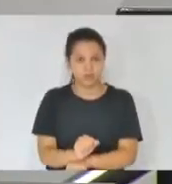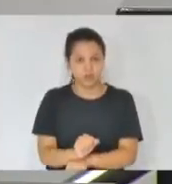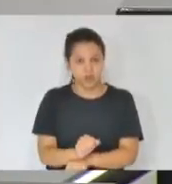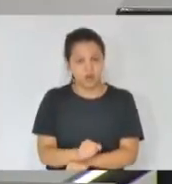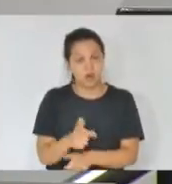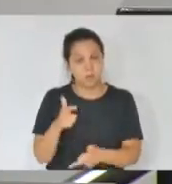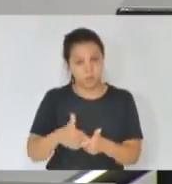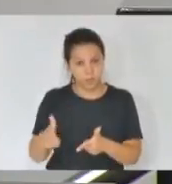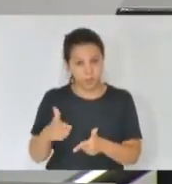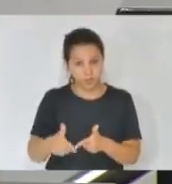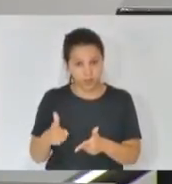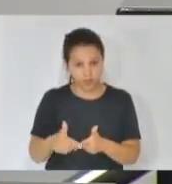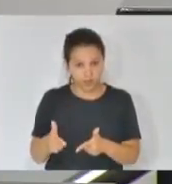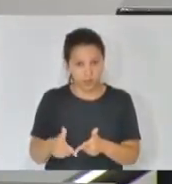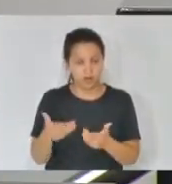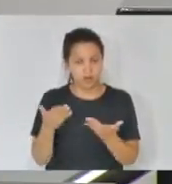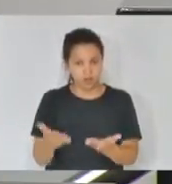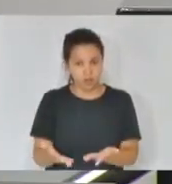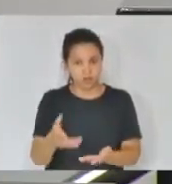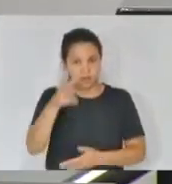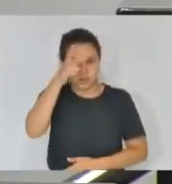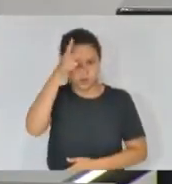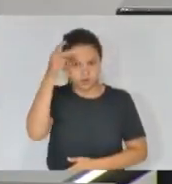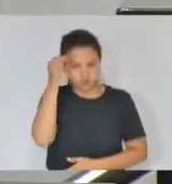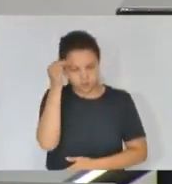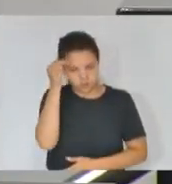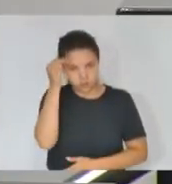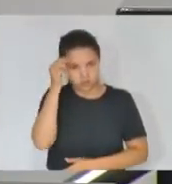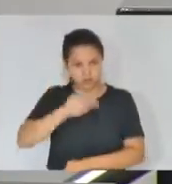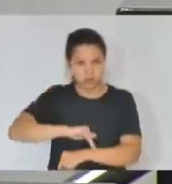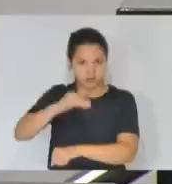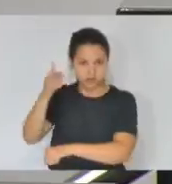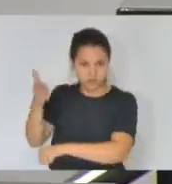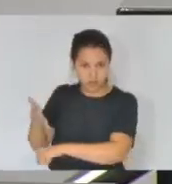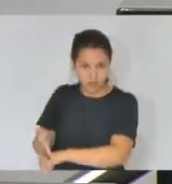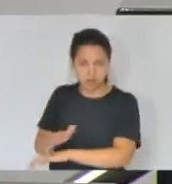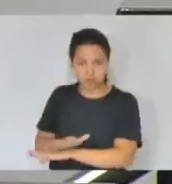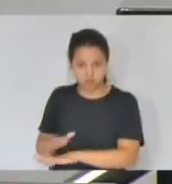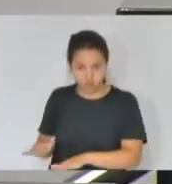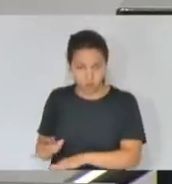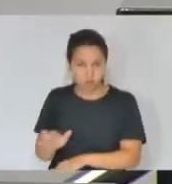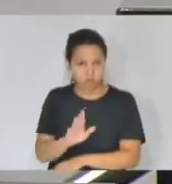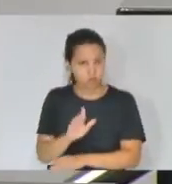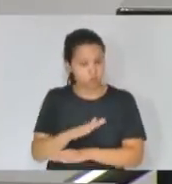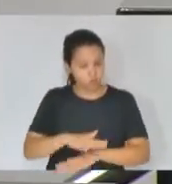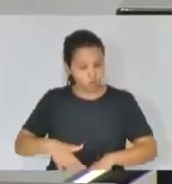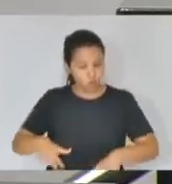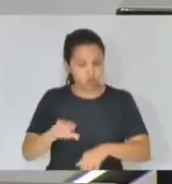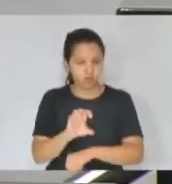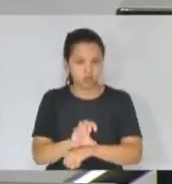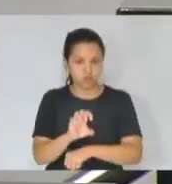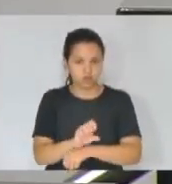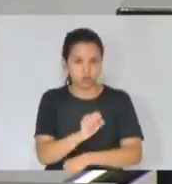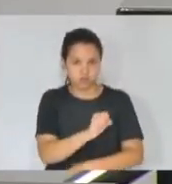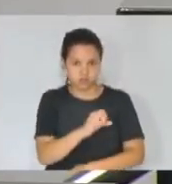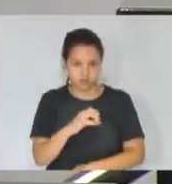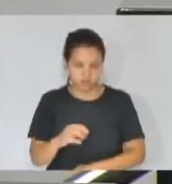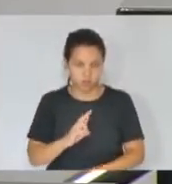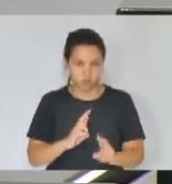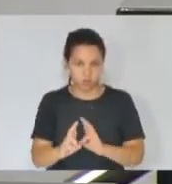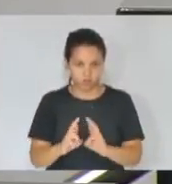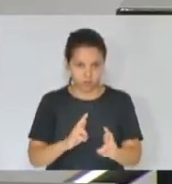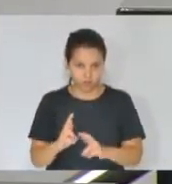acontece com os prefeitos, não só da Serra Catarinense, mas do estado de Santa Catarina como um todo, das rodovias